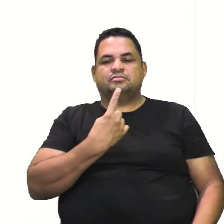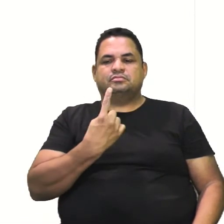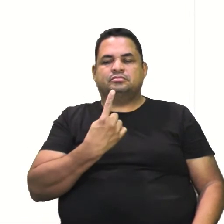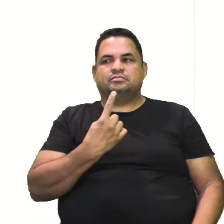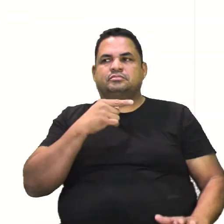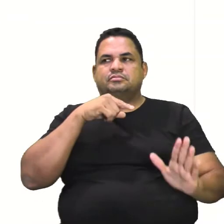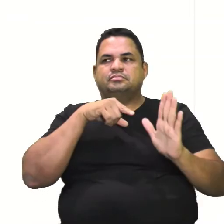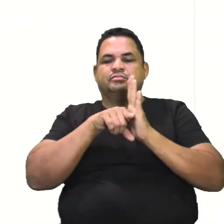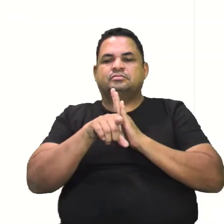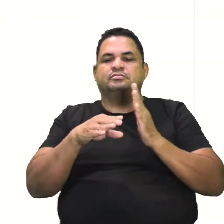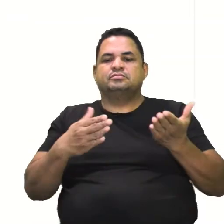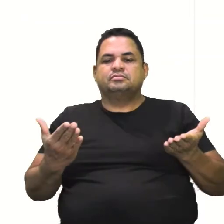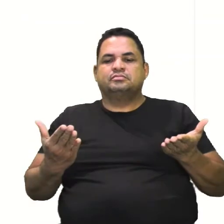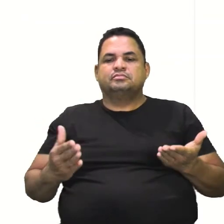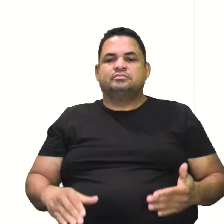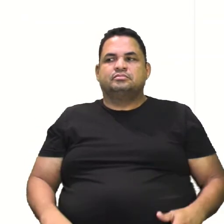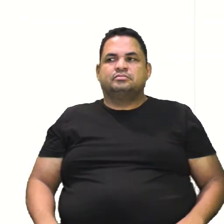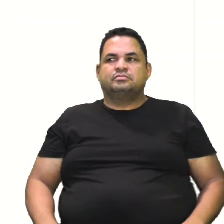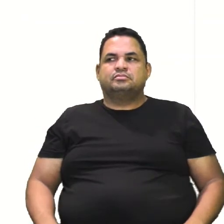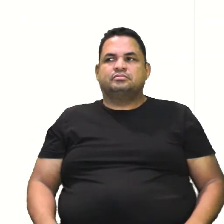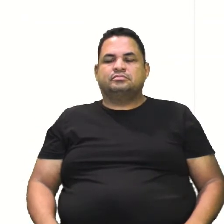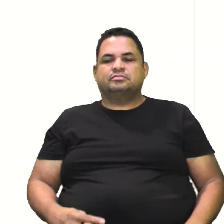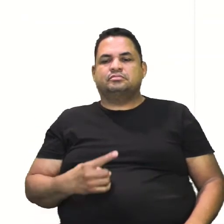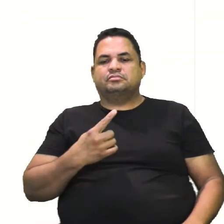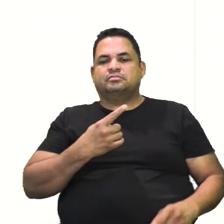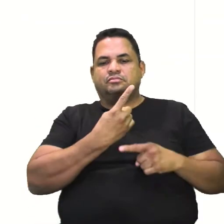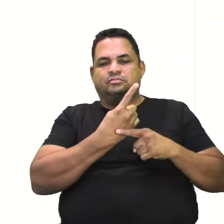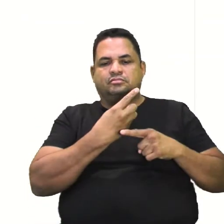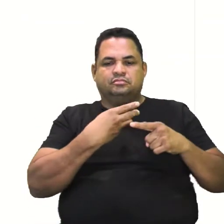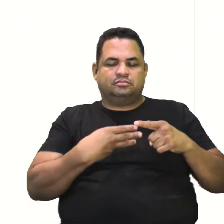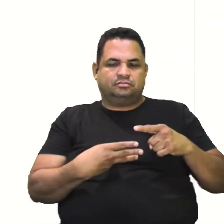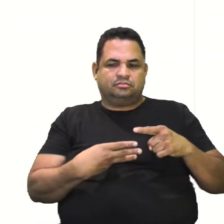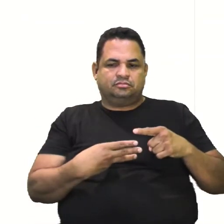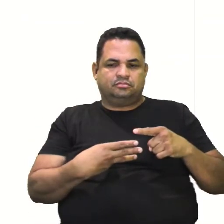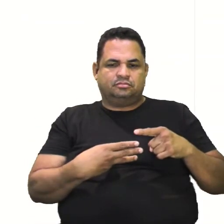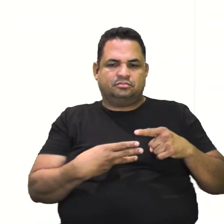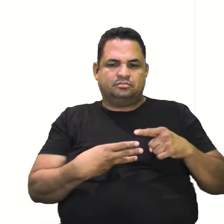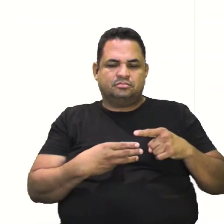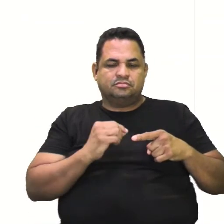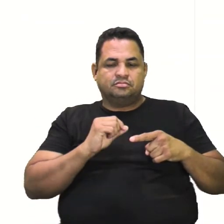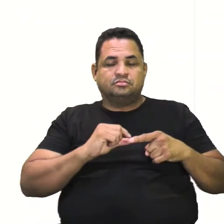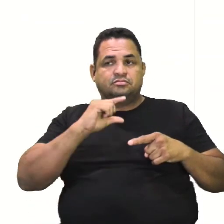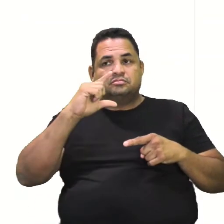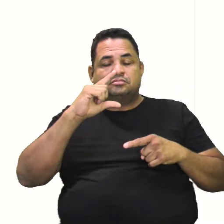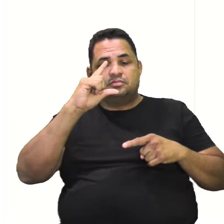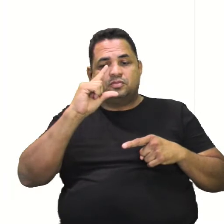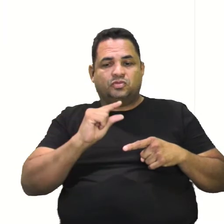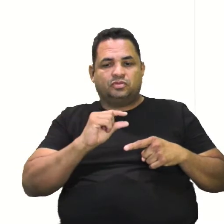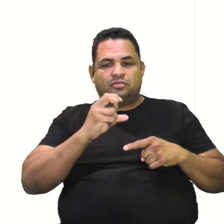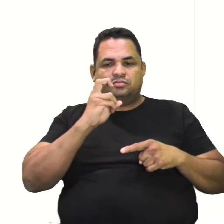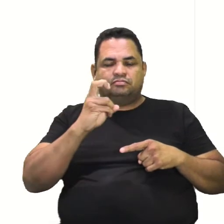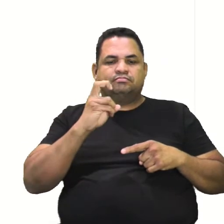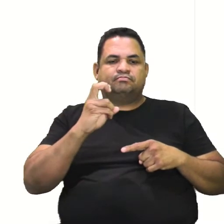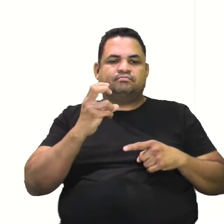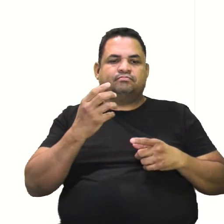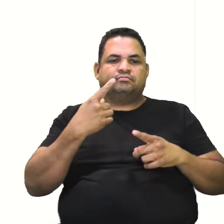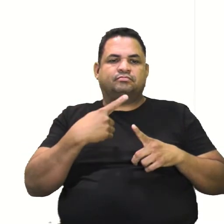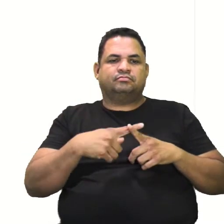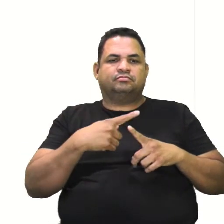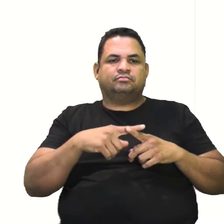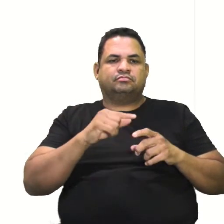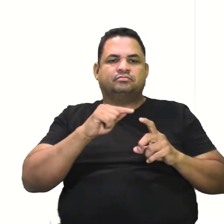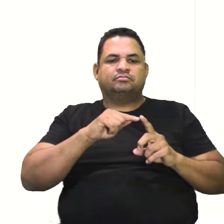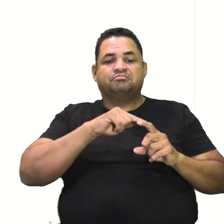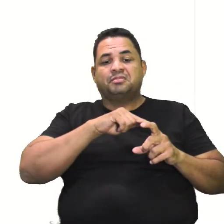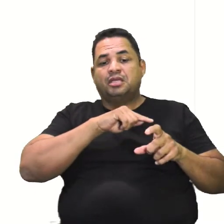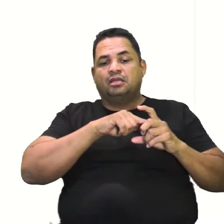3,1. E aí? A pergunta que vem é aquela. 1 dividido por 3 é maior ou é menor que 5? Porque o meu raio, a